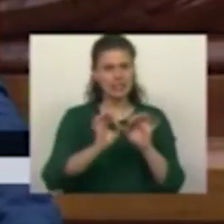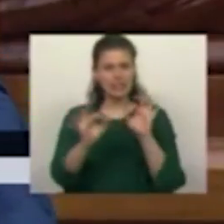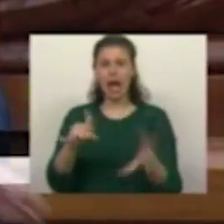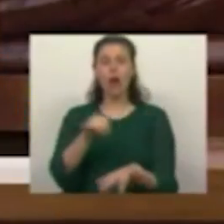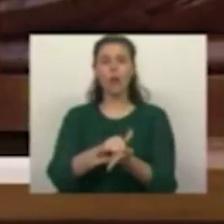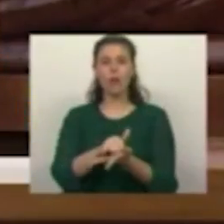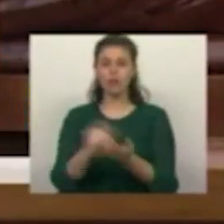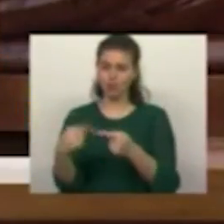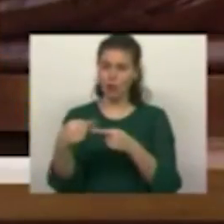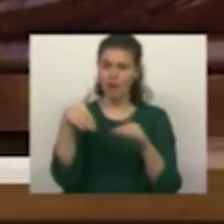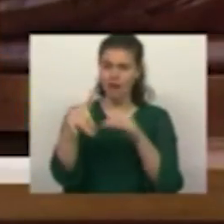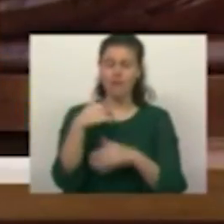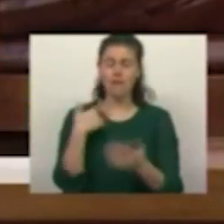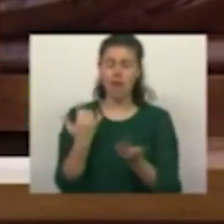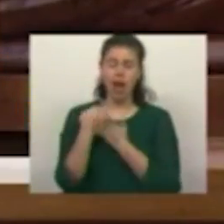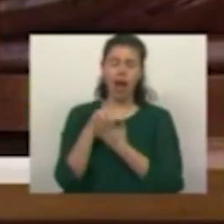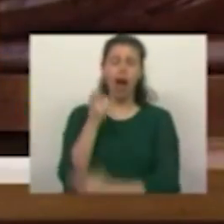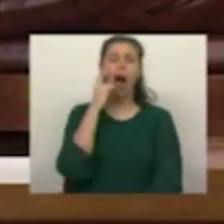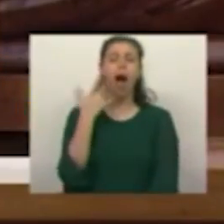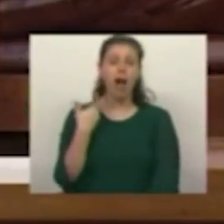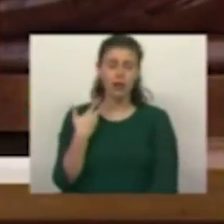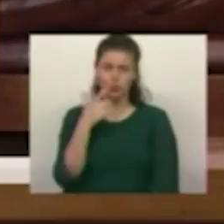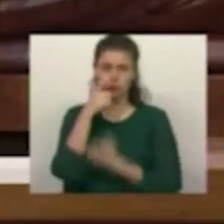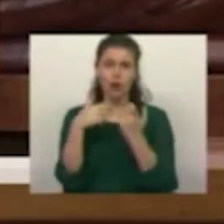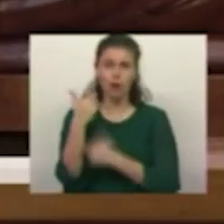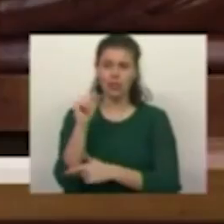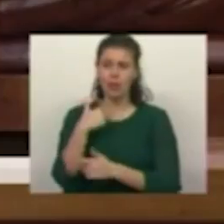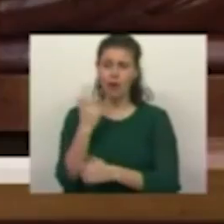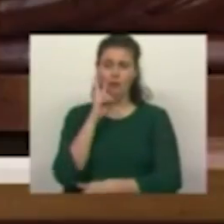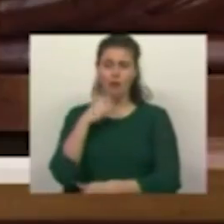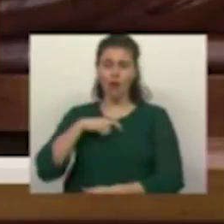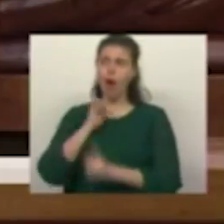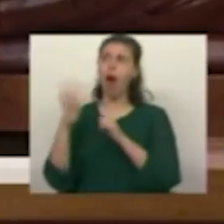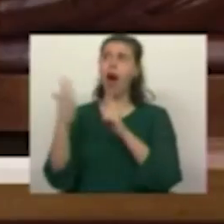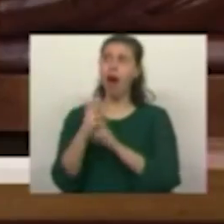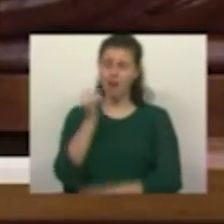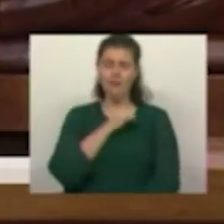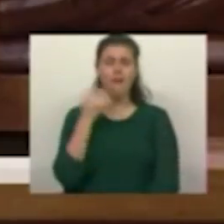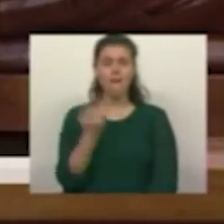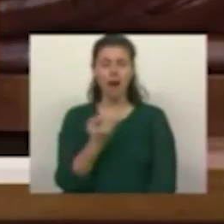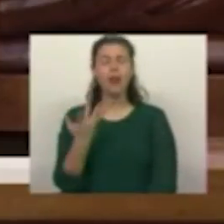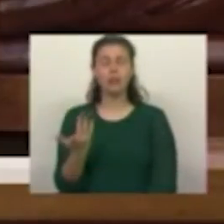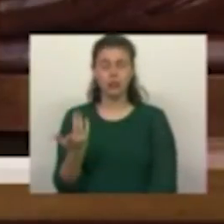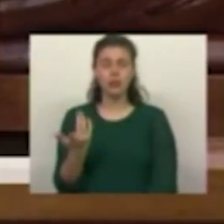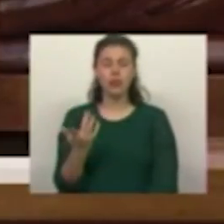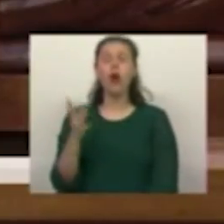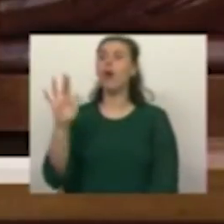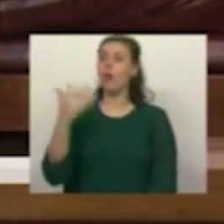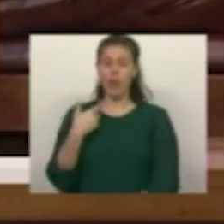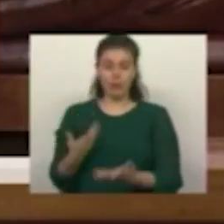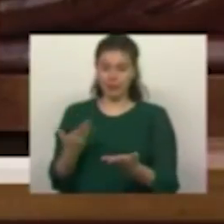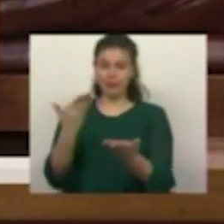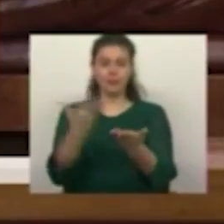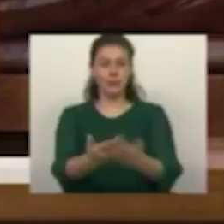e cujas consequências vão ser suportadas pelas populações e pelos nossos valores ambientais. De facto, quando se coloca nas